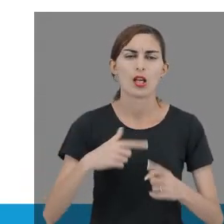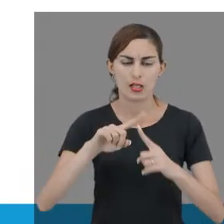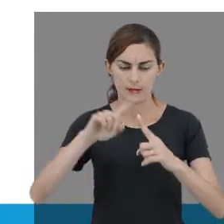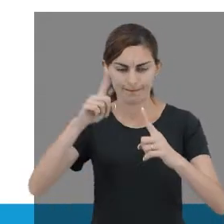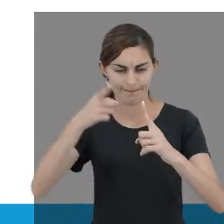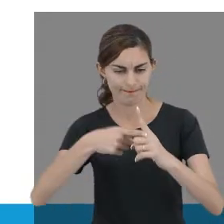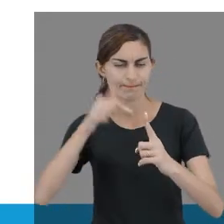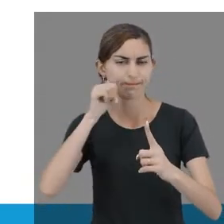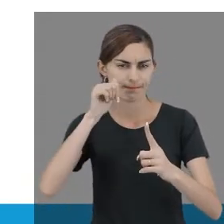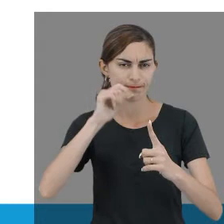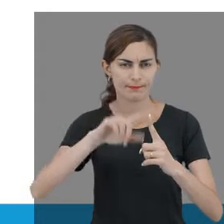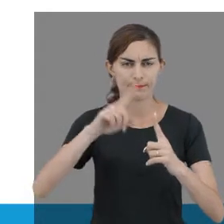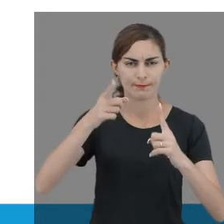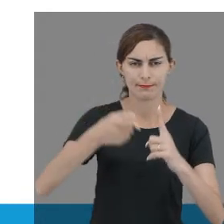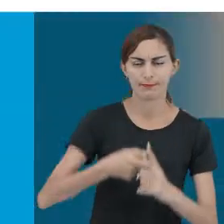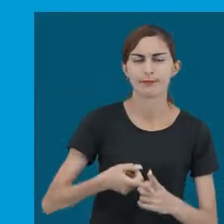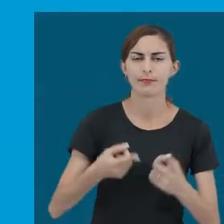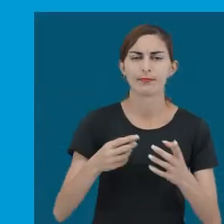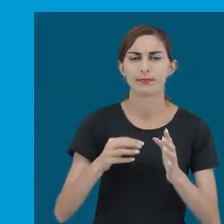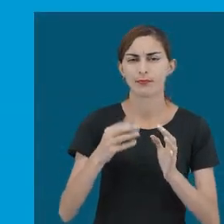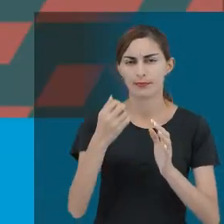gestantes, com exantema.